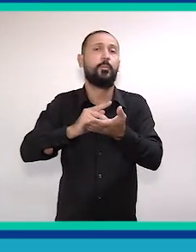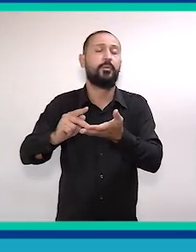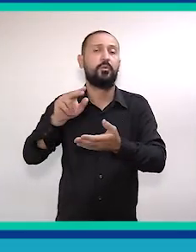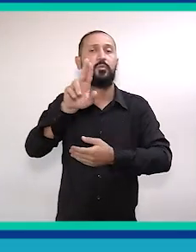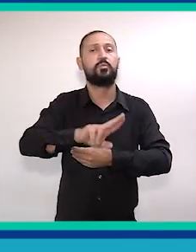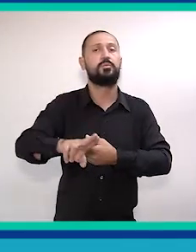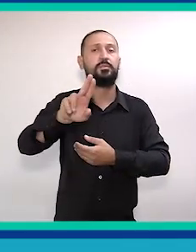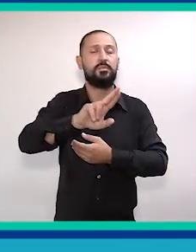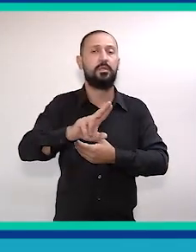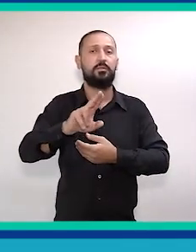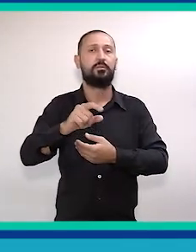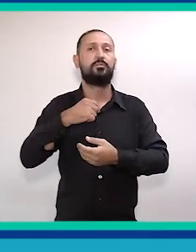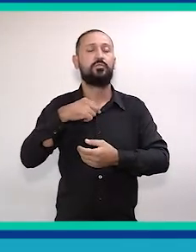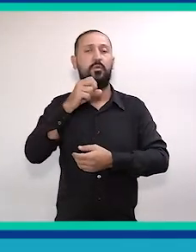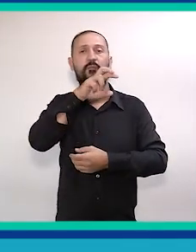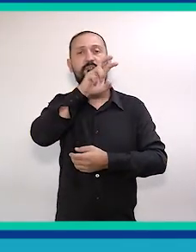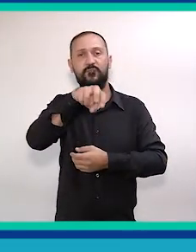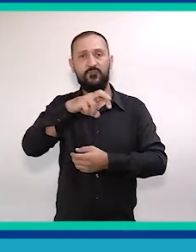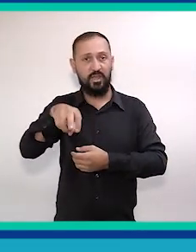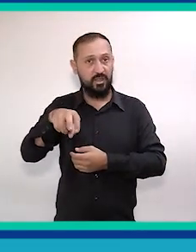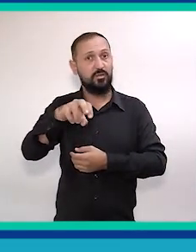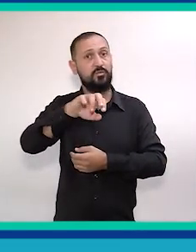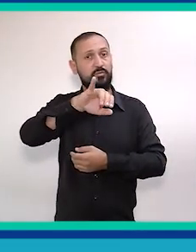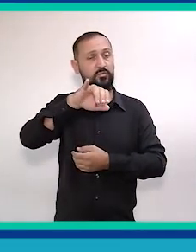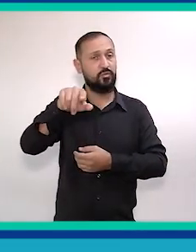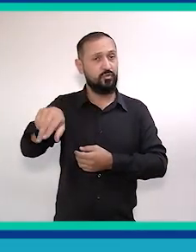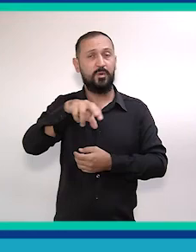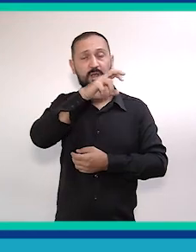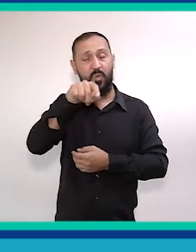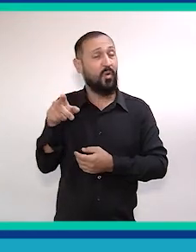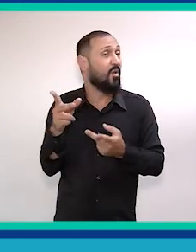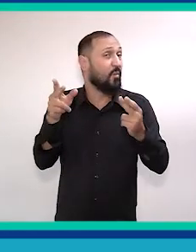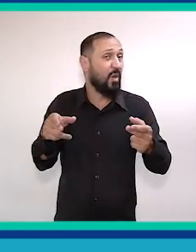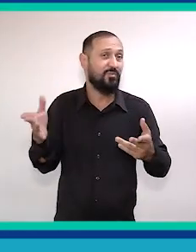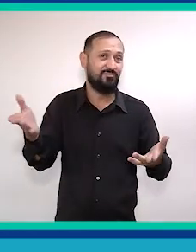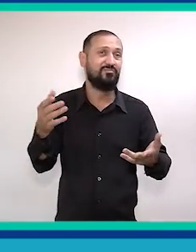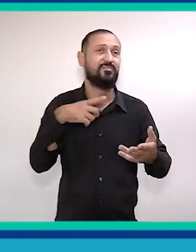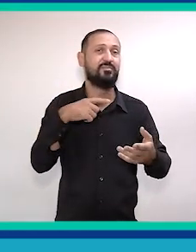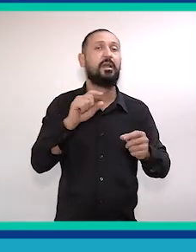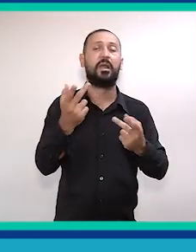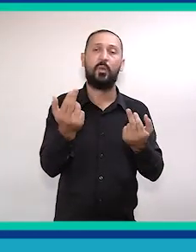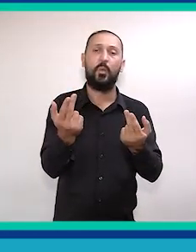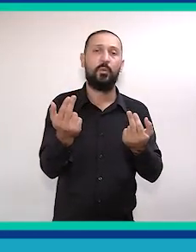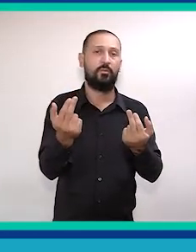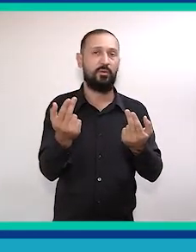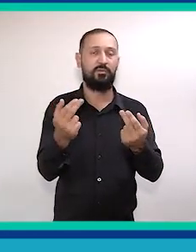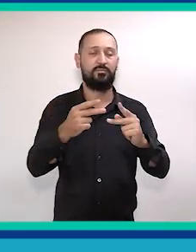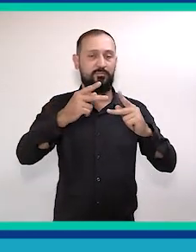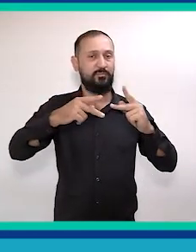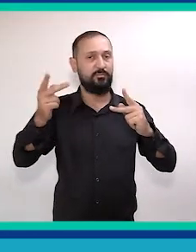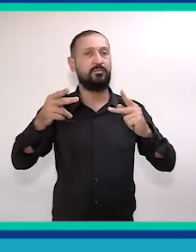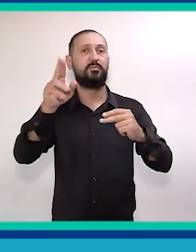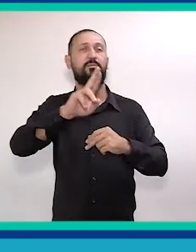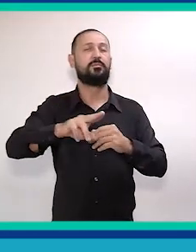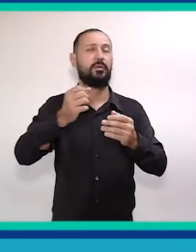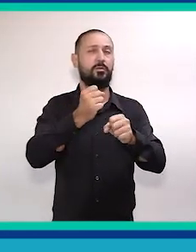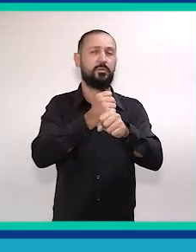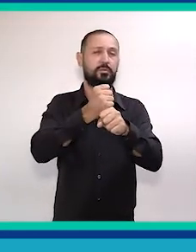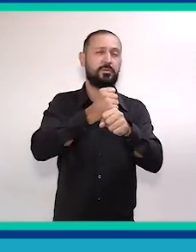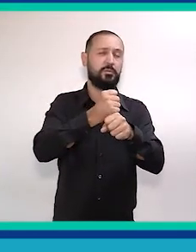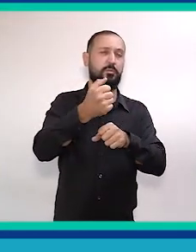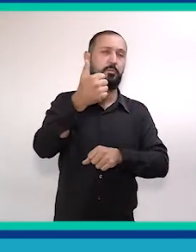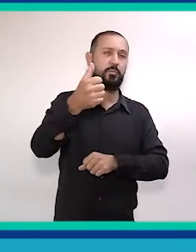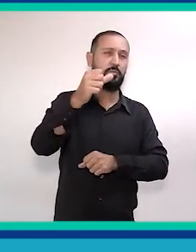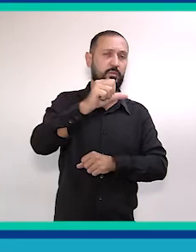foi purificado a partir do veneno de uma jararaca. Então, ele é um peptídeo também de uma serpente, isso